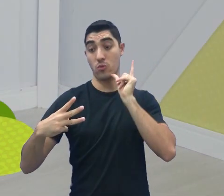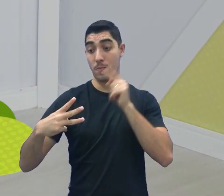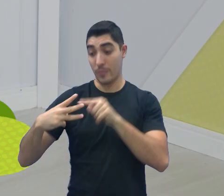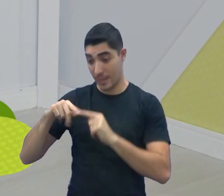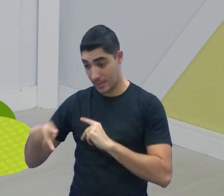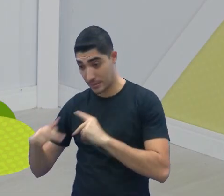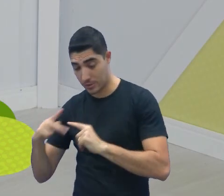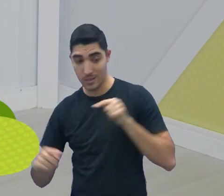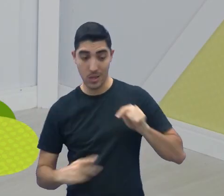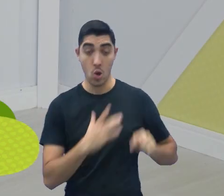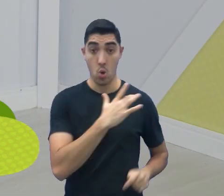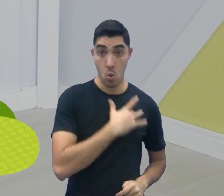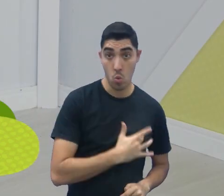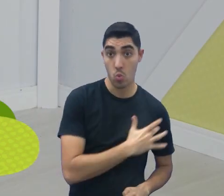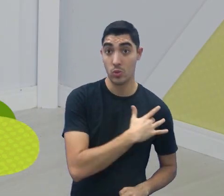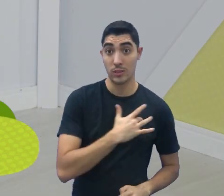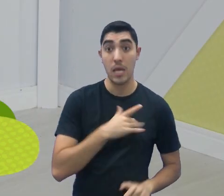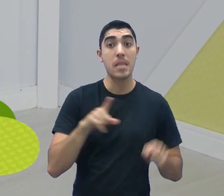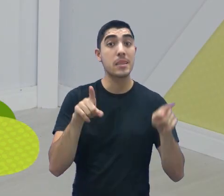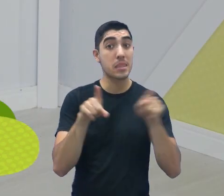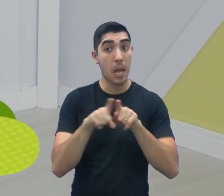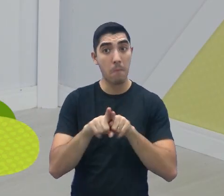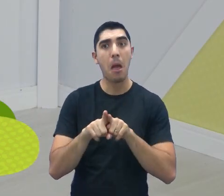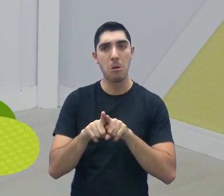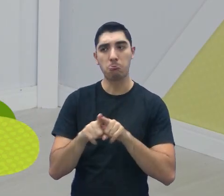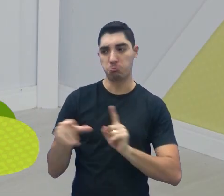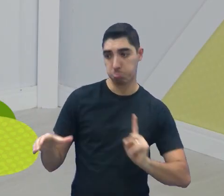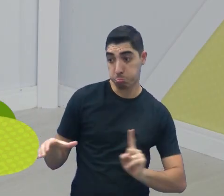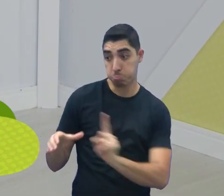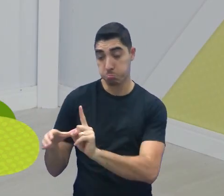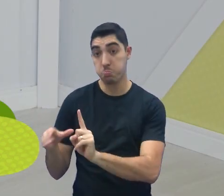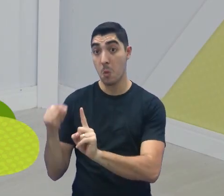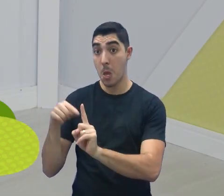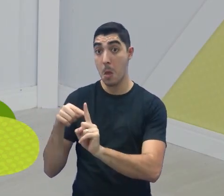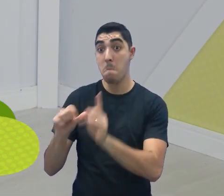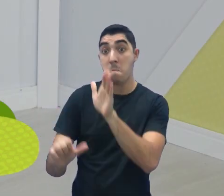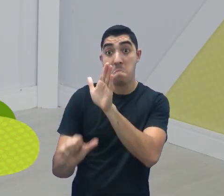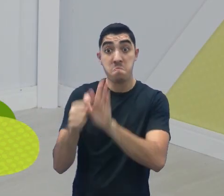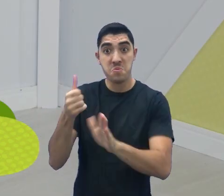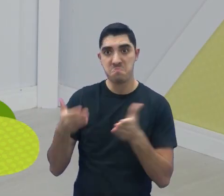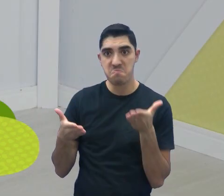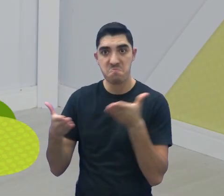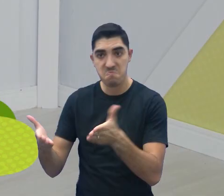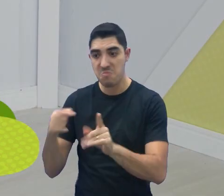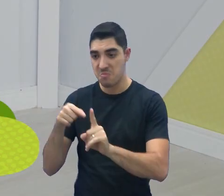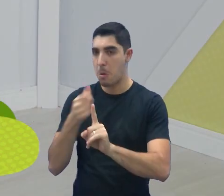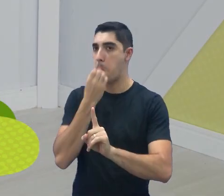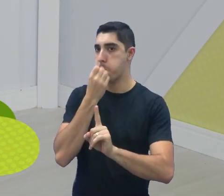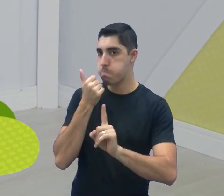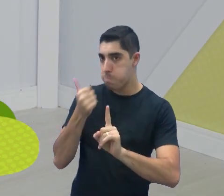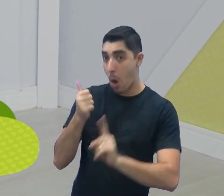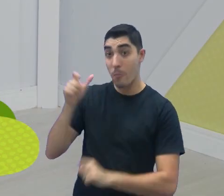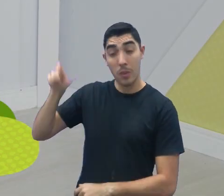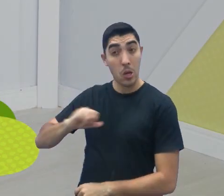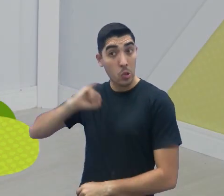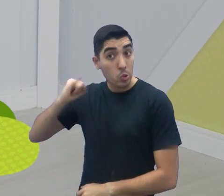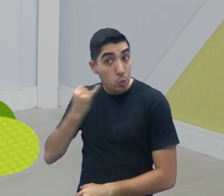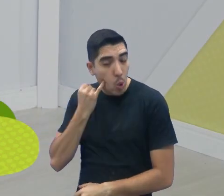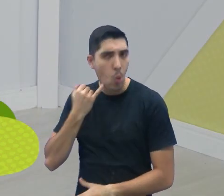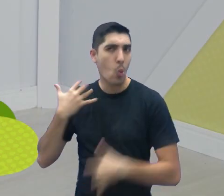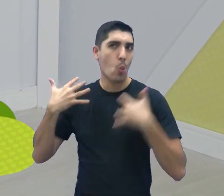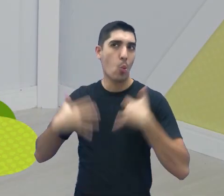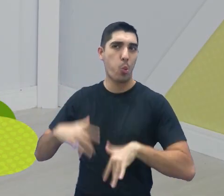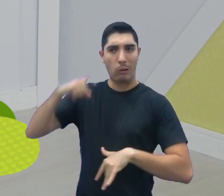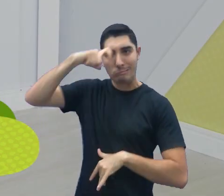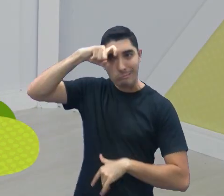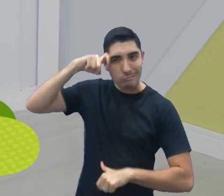teve a estreia, que olha, uma estreia bem bacana. Fez a diferença no final do jogo. O João tá trabalhando muito. Esteve lá no ginásio Lineu